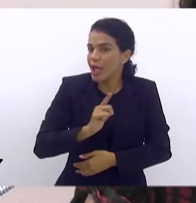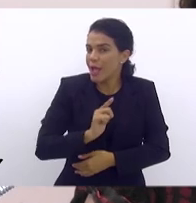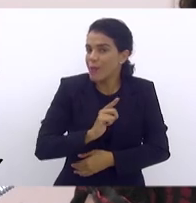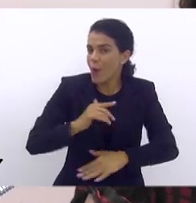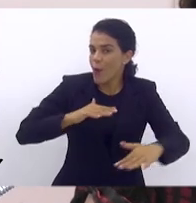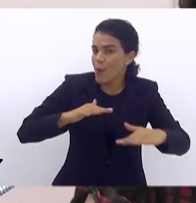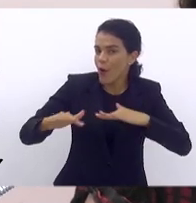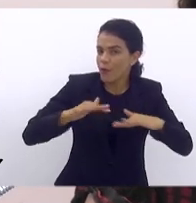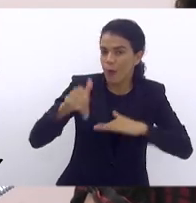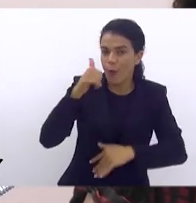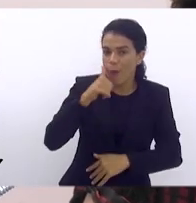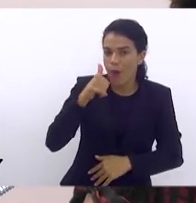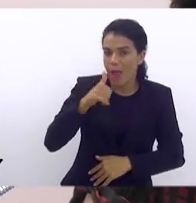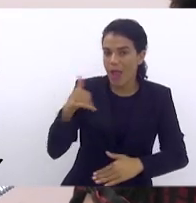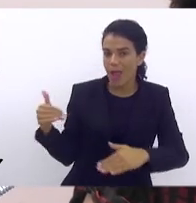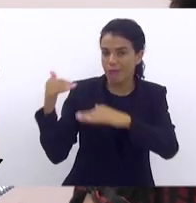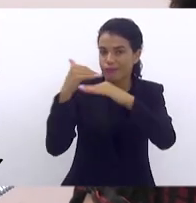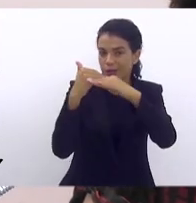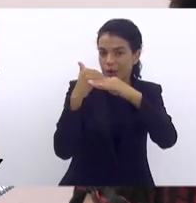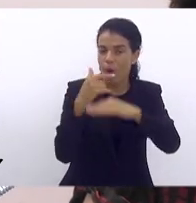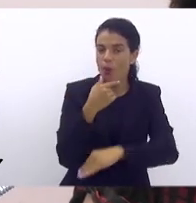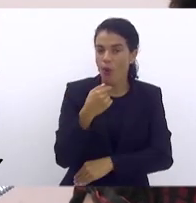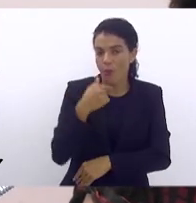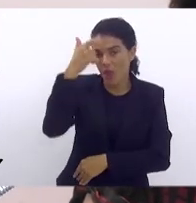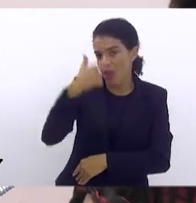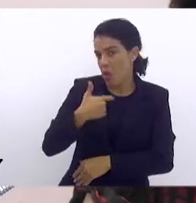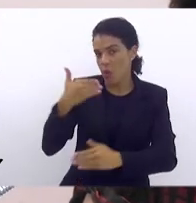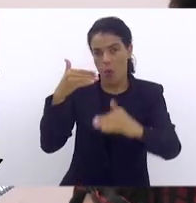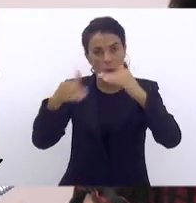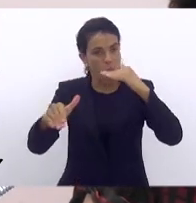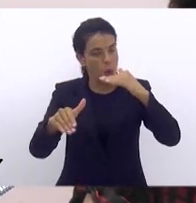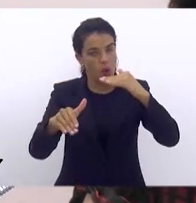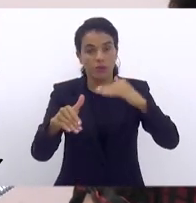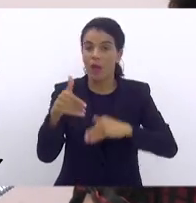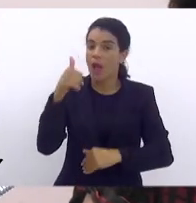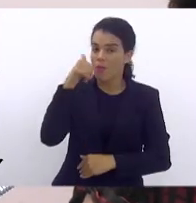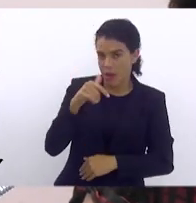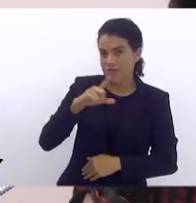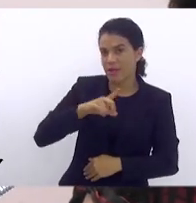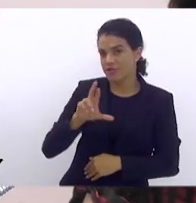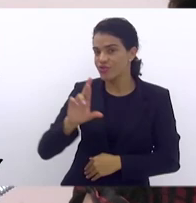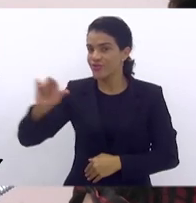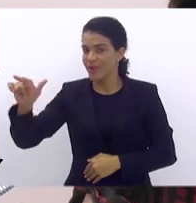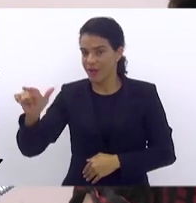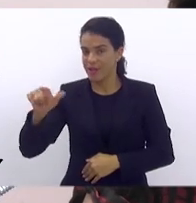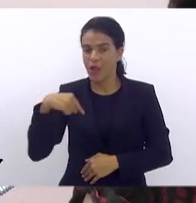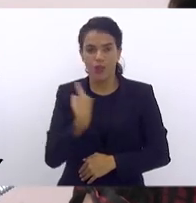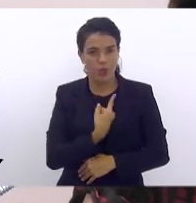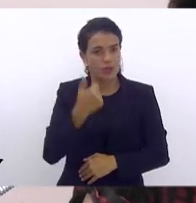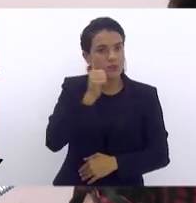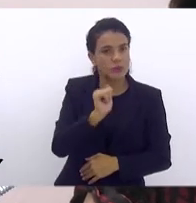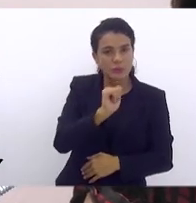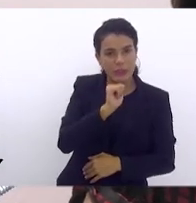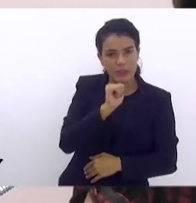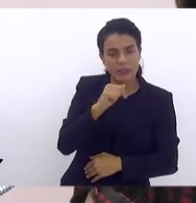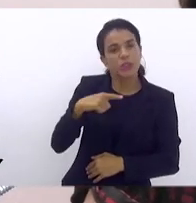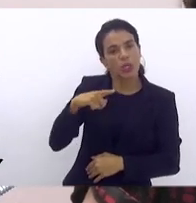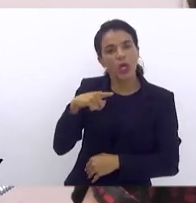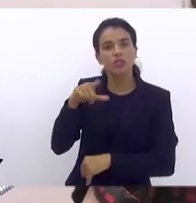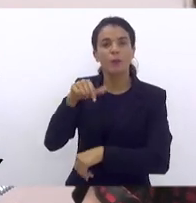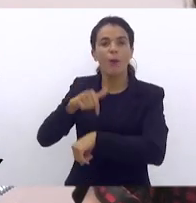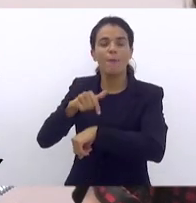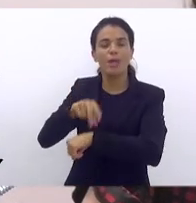mulheres têm que ser iguais a homens o que eu não concordo porque as mulheres têm os seus diferenciais não somos mães nós paramos